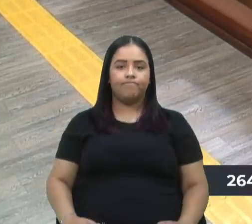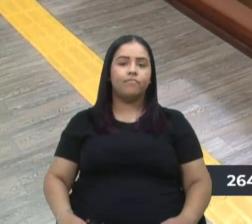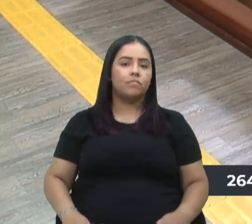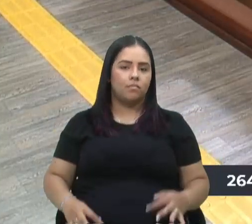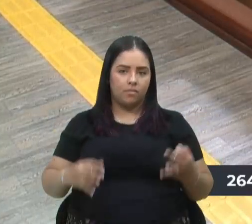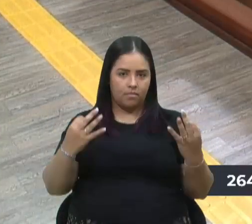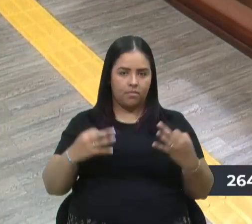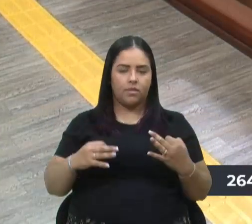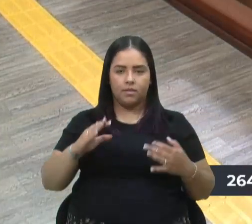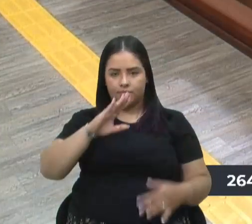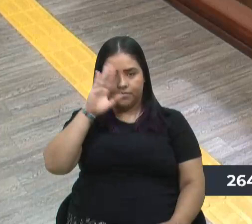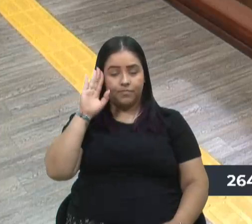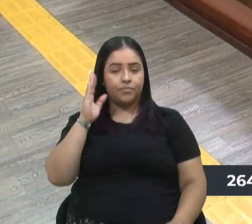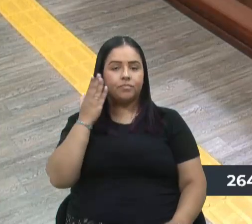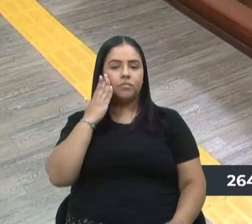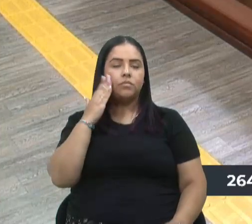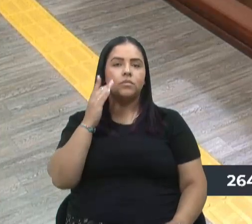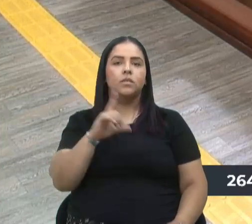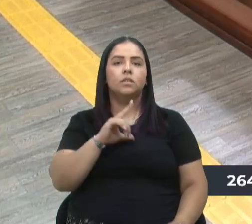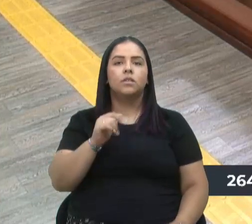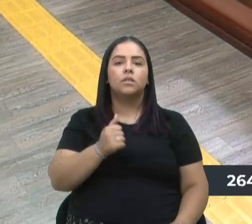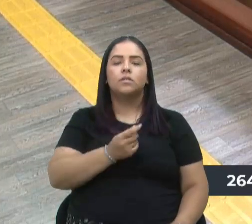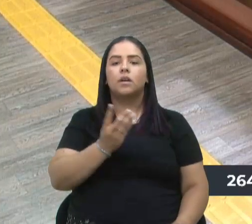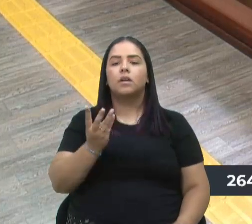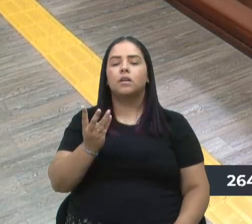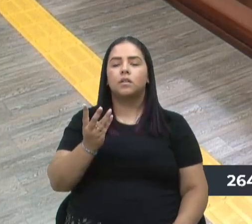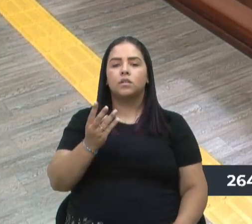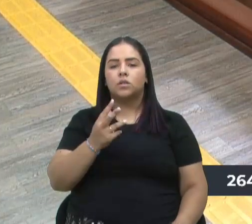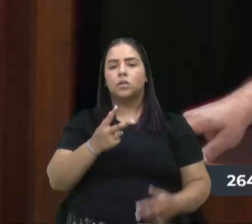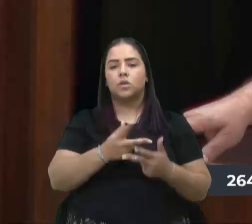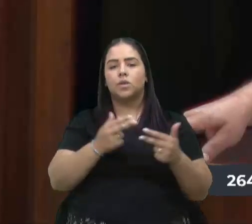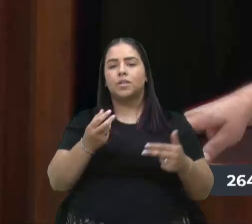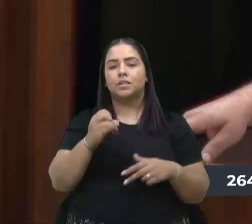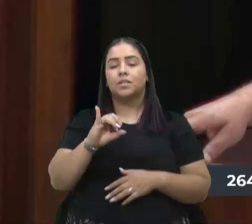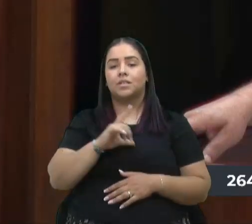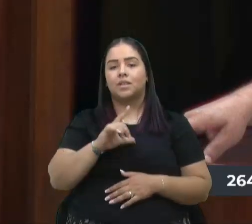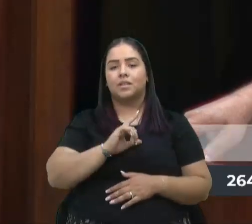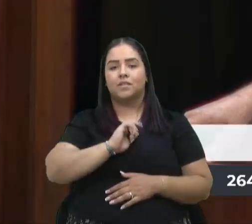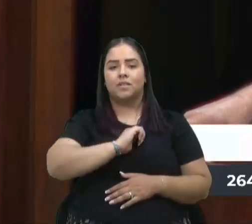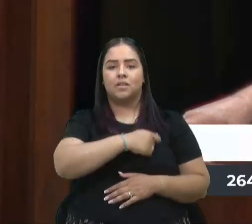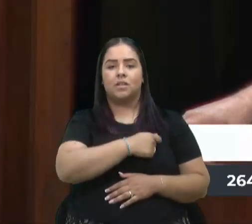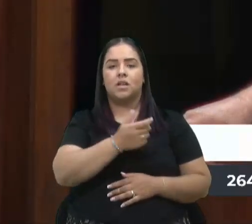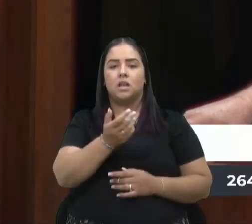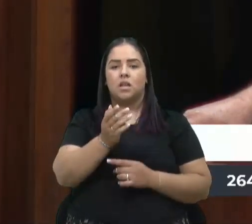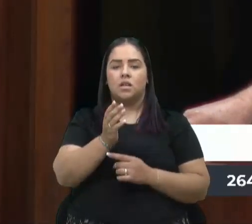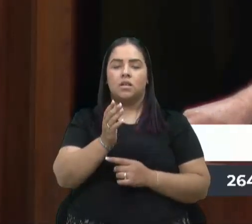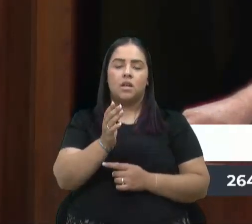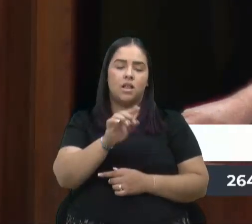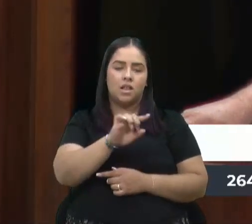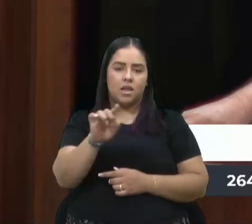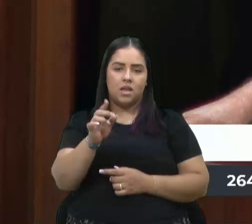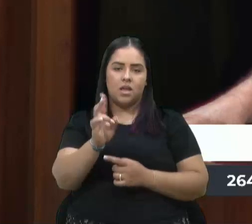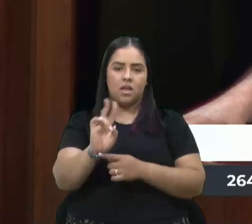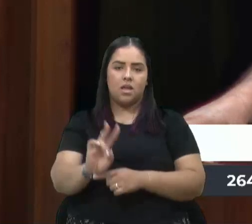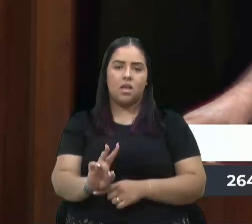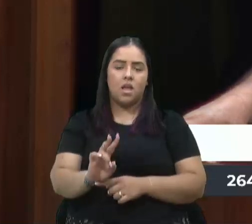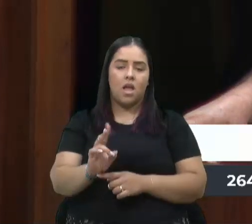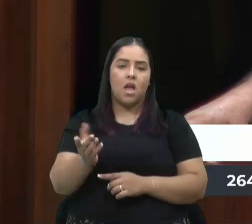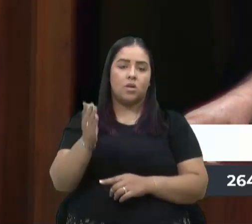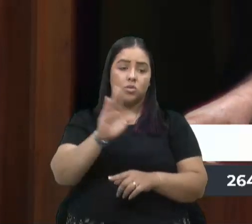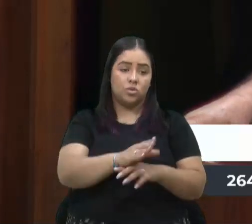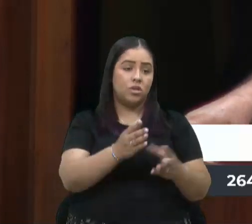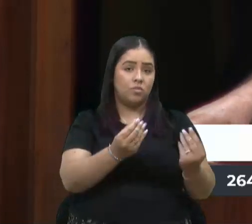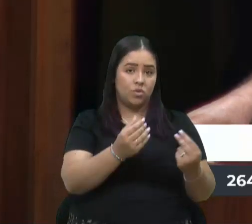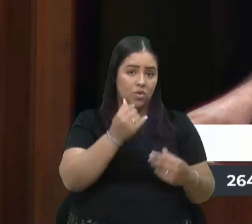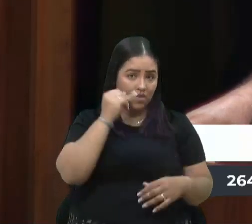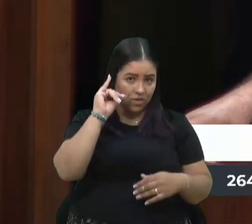sei que várias coisas, mas quando tem essas, que nem o senhor disse, essas blitz, ajudam bastante. Ajudam bastante. Evita muita coisa lá